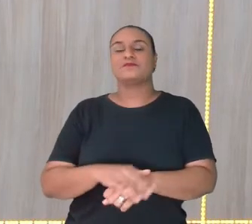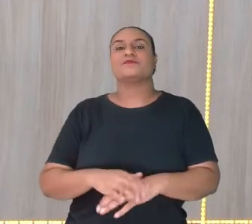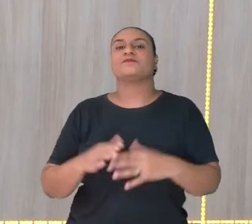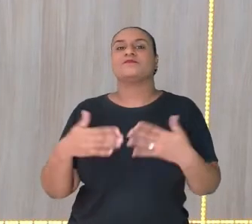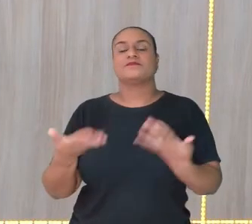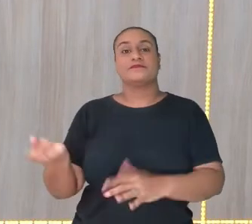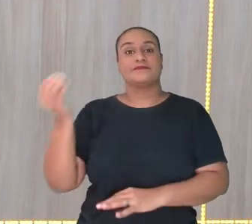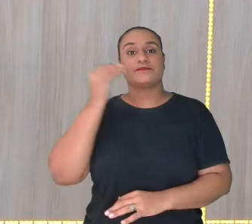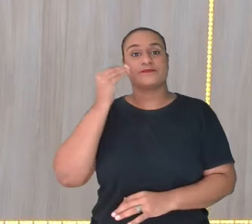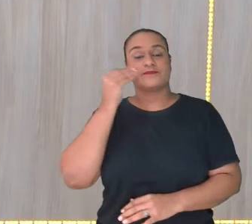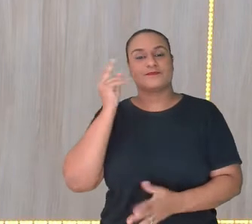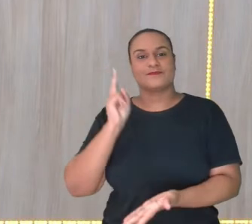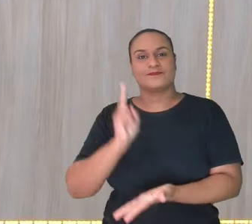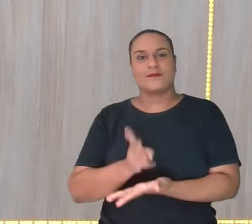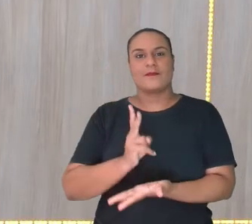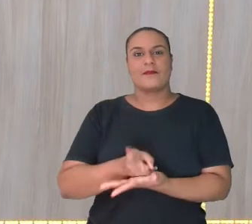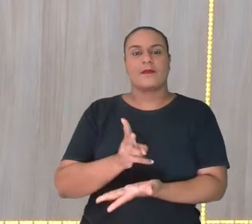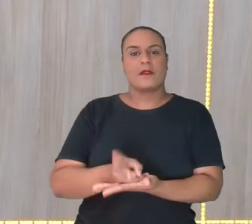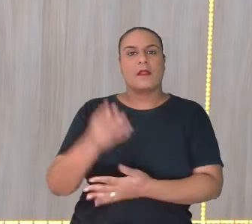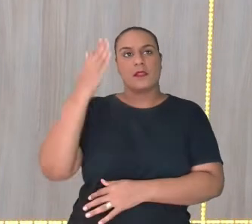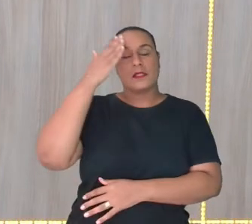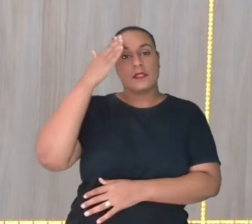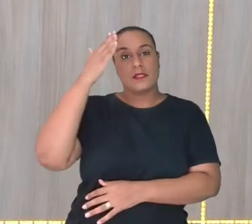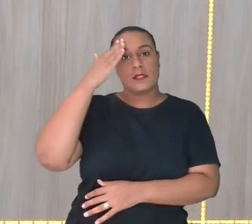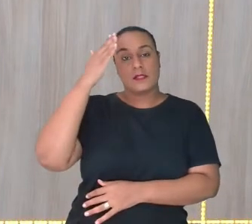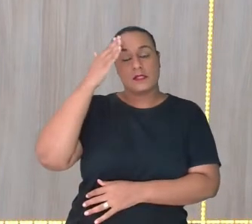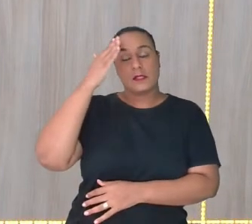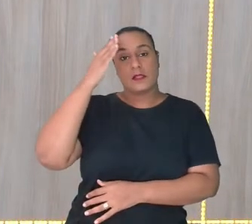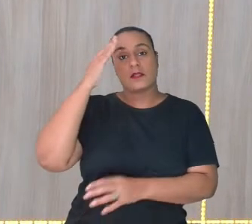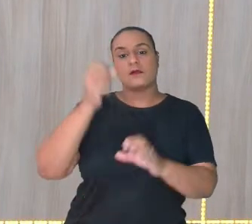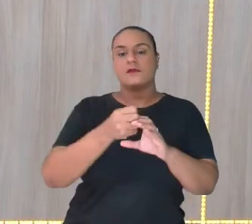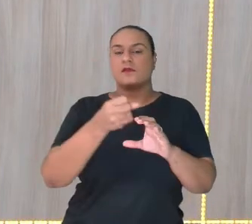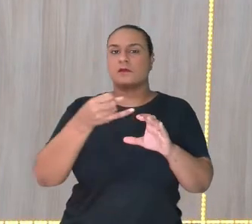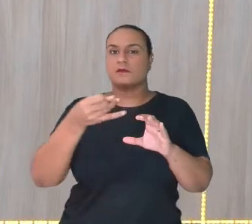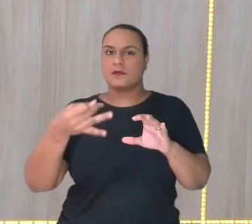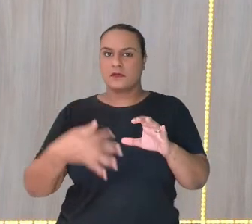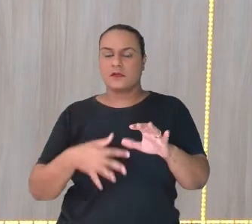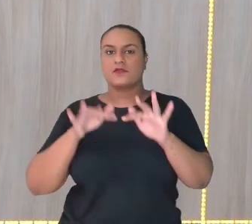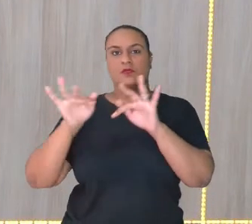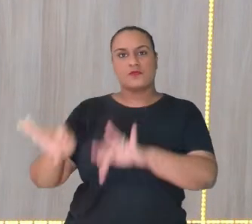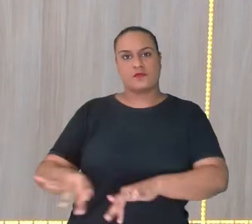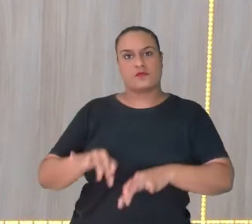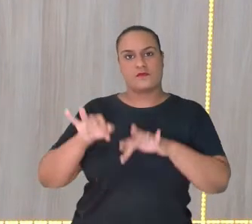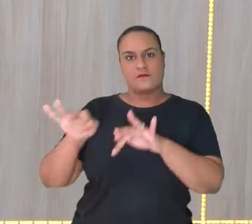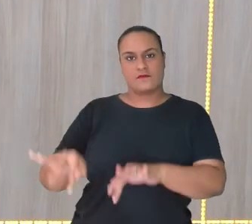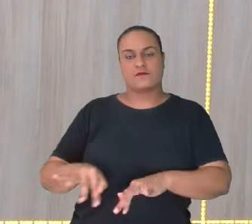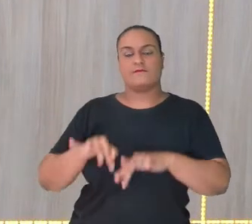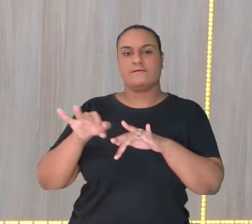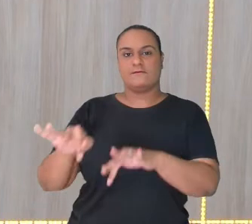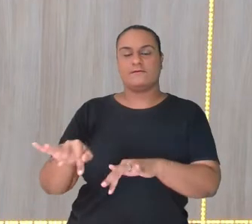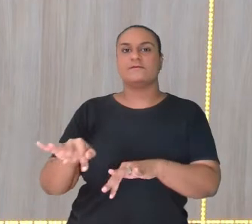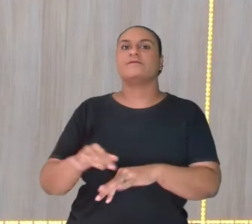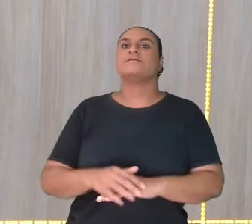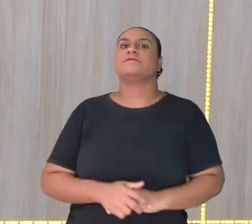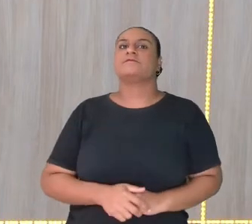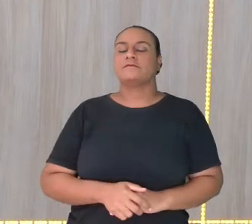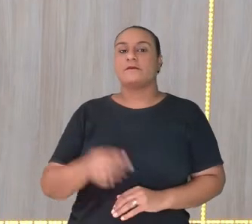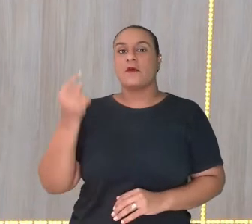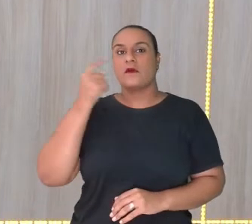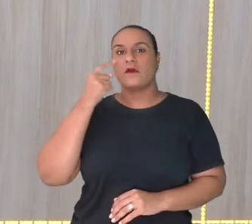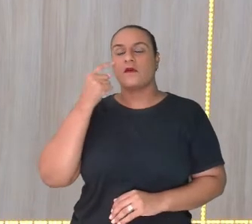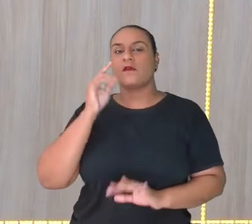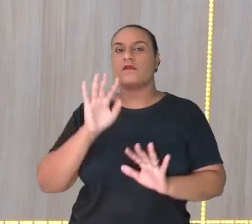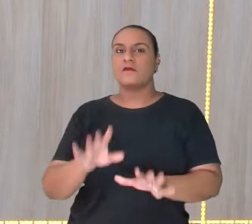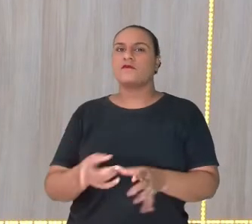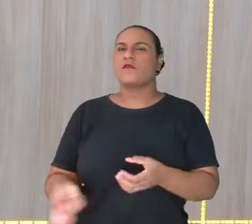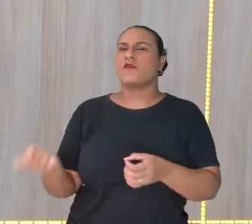vai tentar continuar aqui entendendo sobre as características, né, do feudalismo. Então, vejam, voltando um pouco